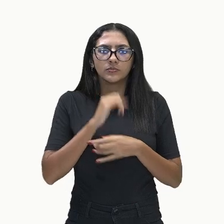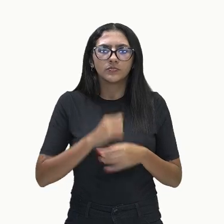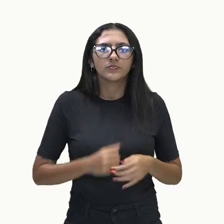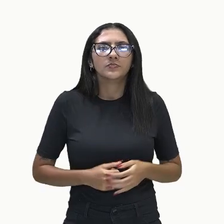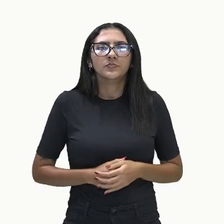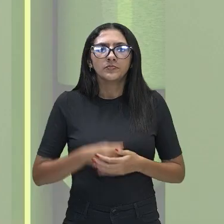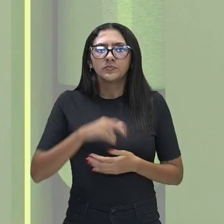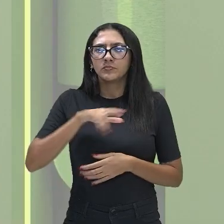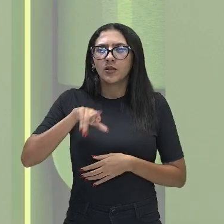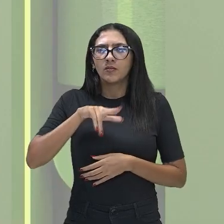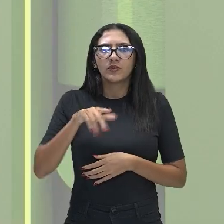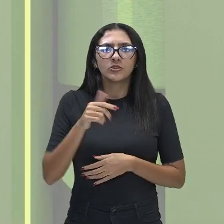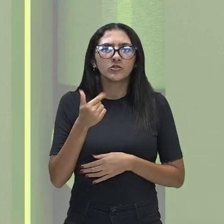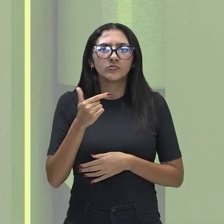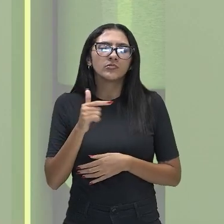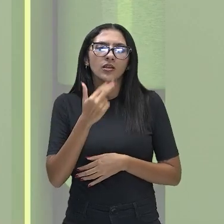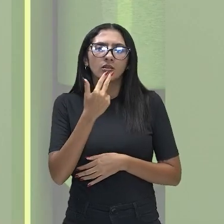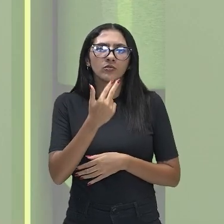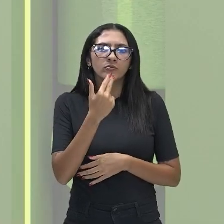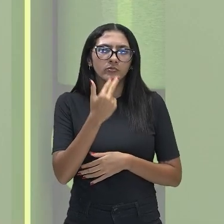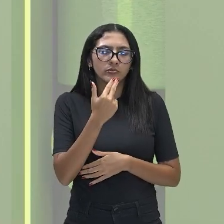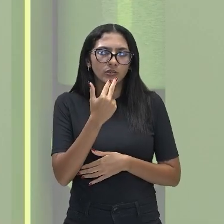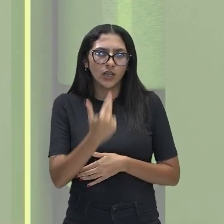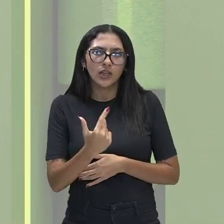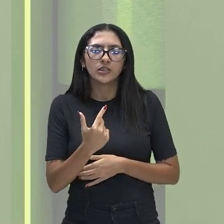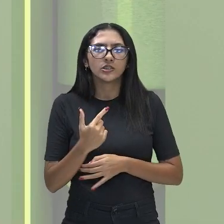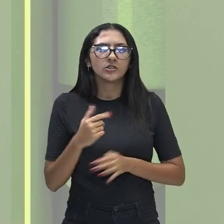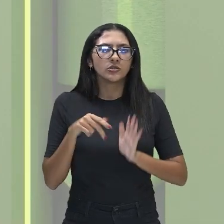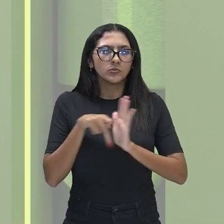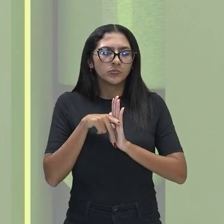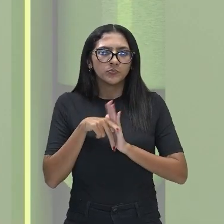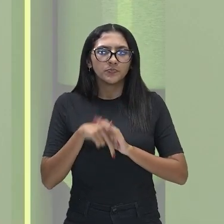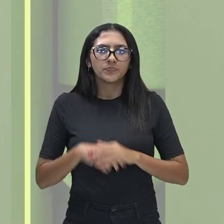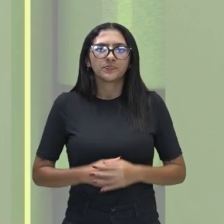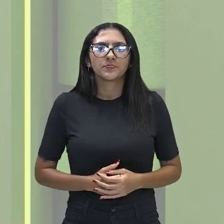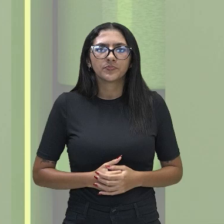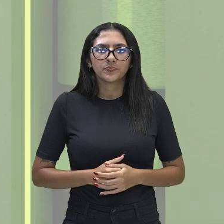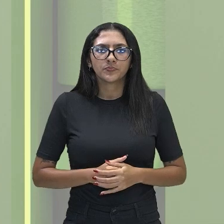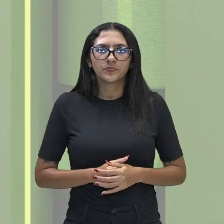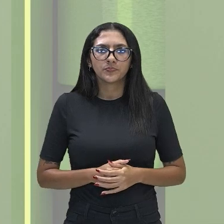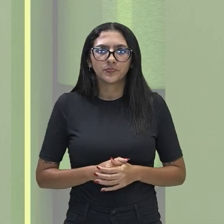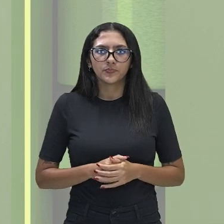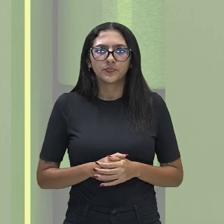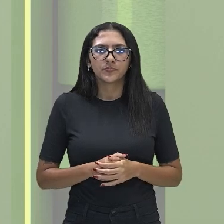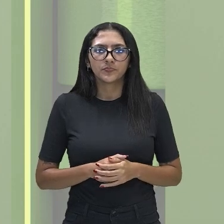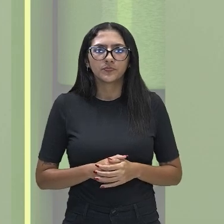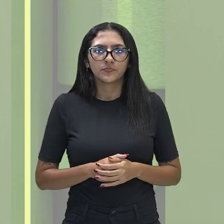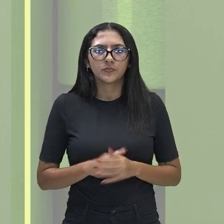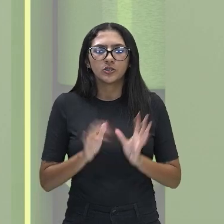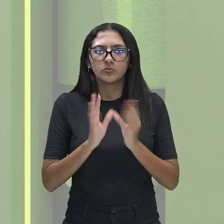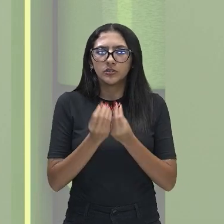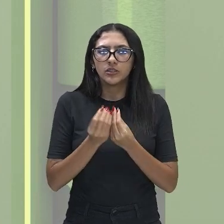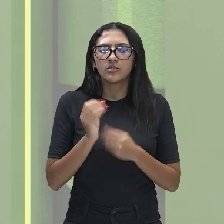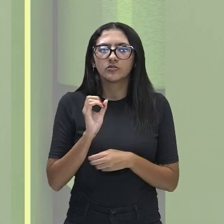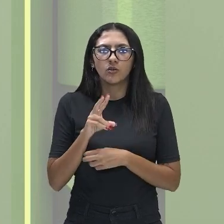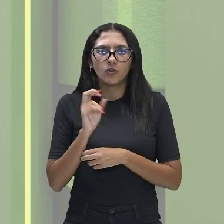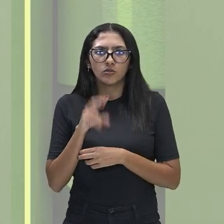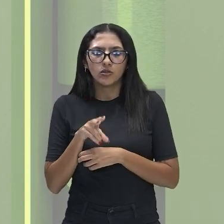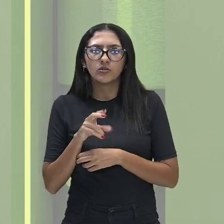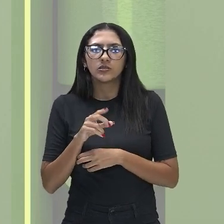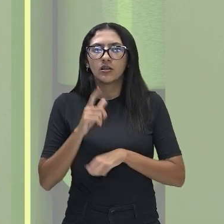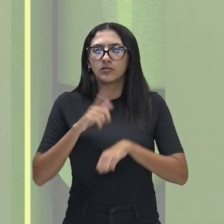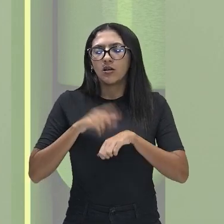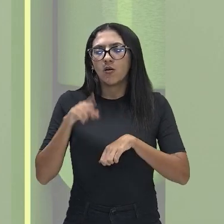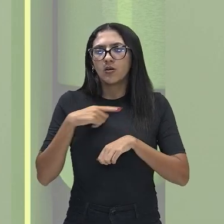os nutrientes, né, absorvidos e as substâncias tóxicas são ali